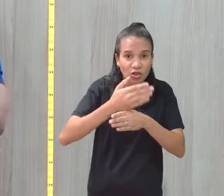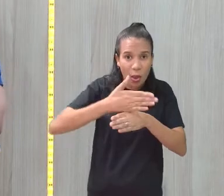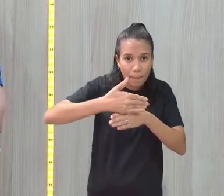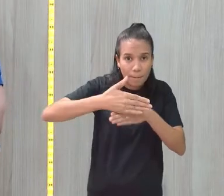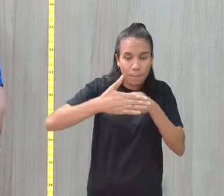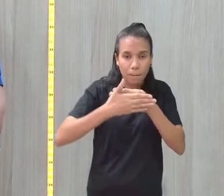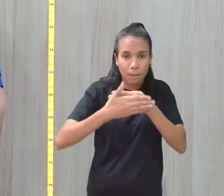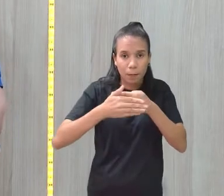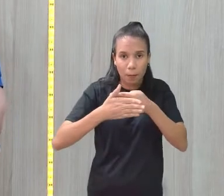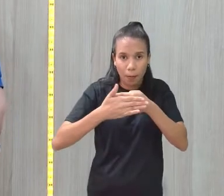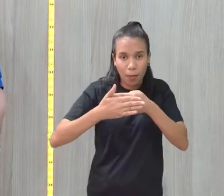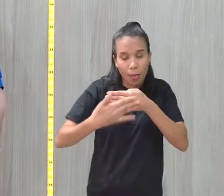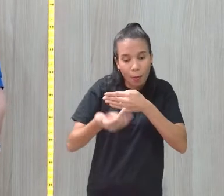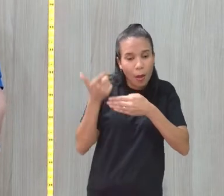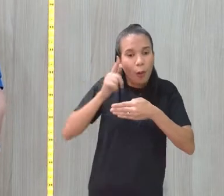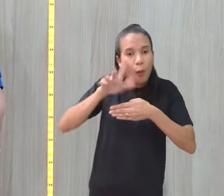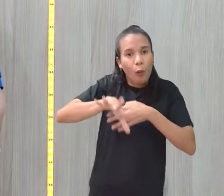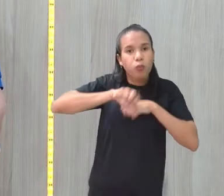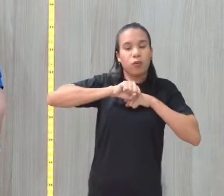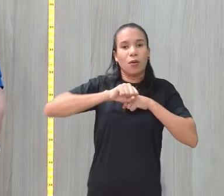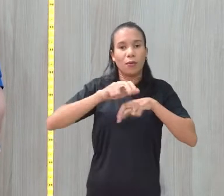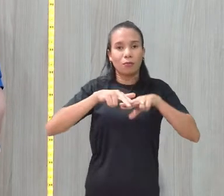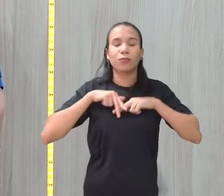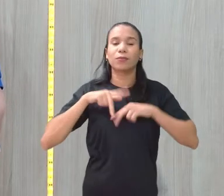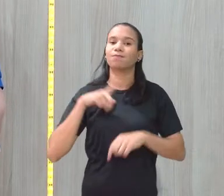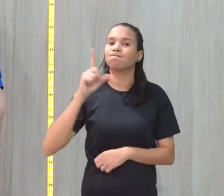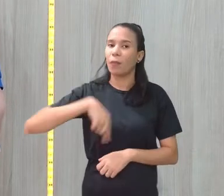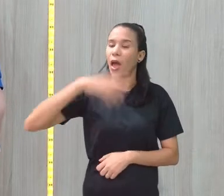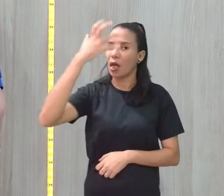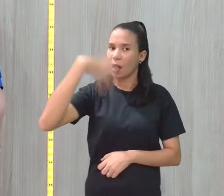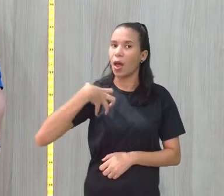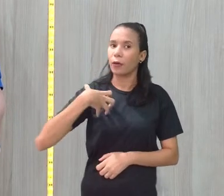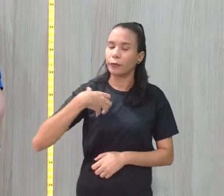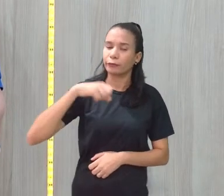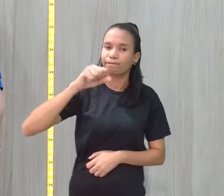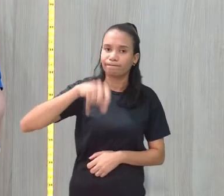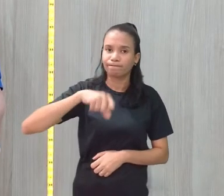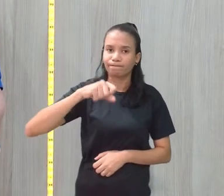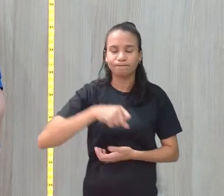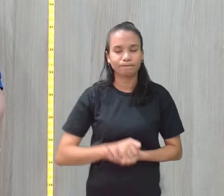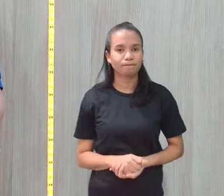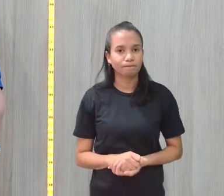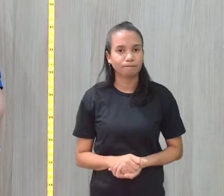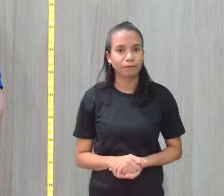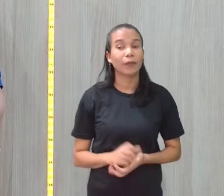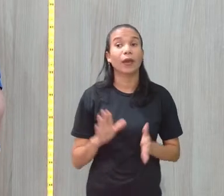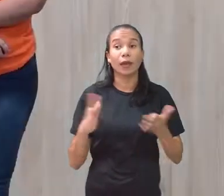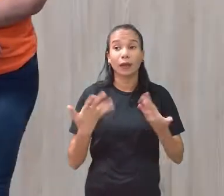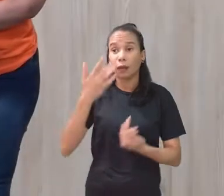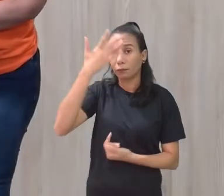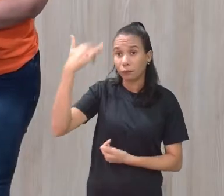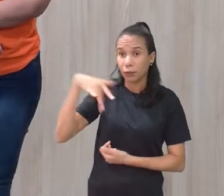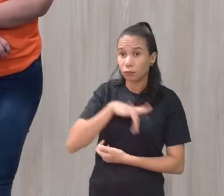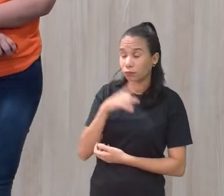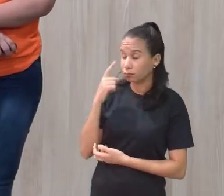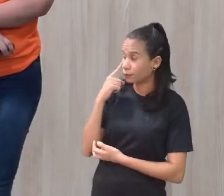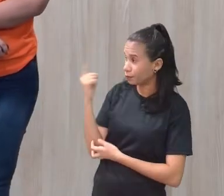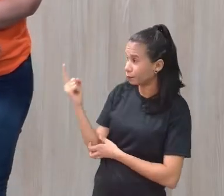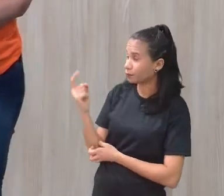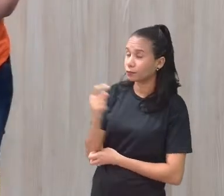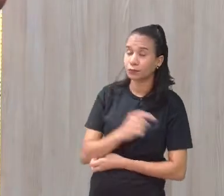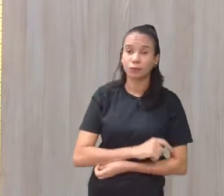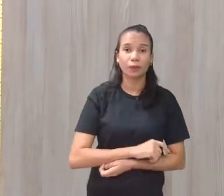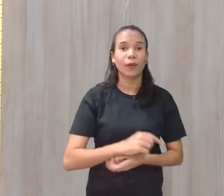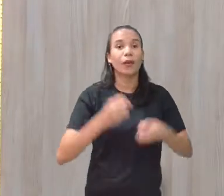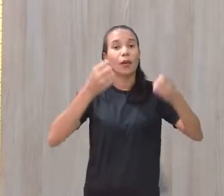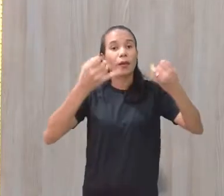parte respiratória, tá certo? Então, gente, é muito sério isso aí. É muito sério. E aí, vamos seguir.